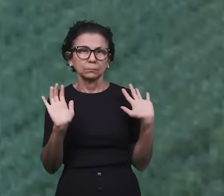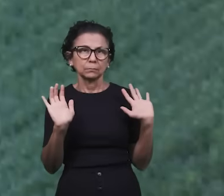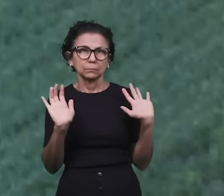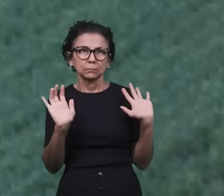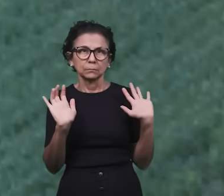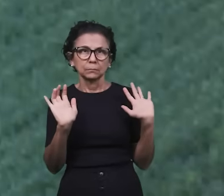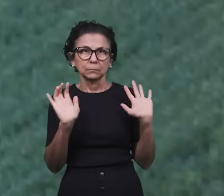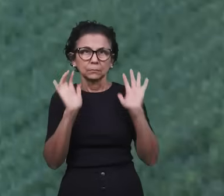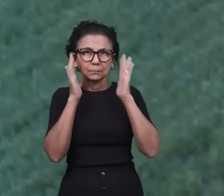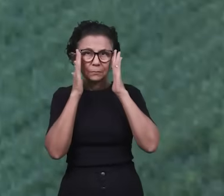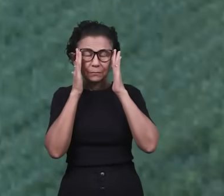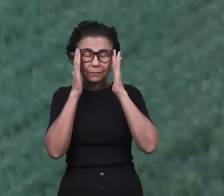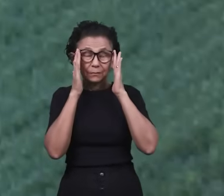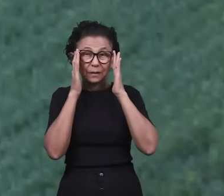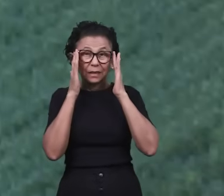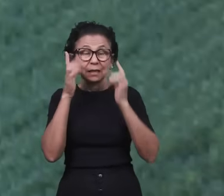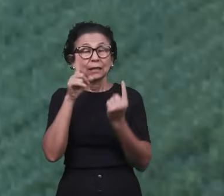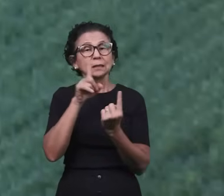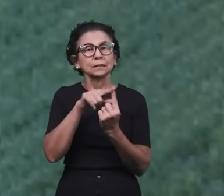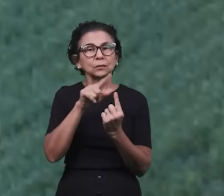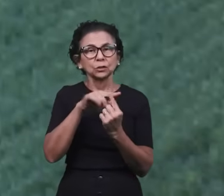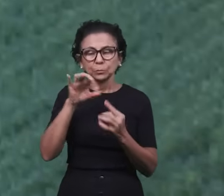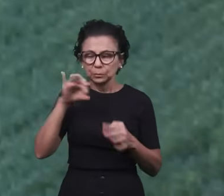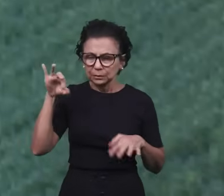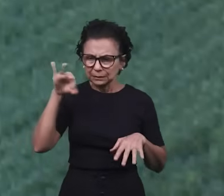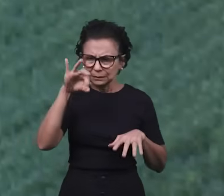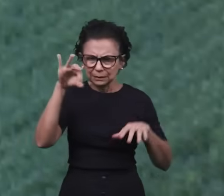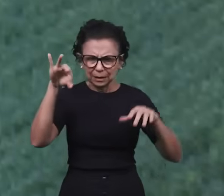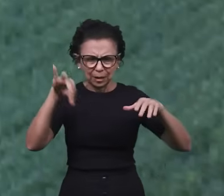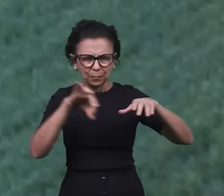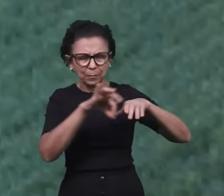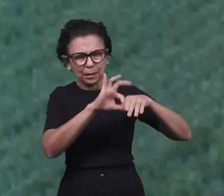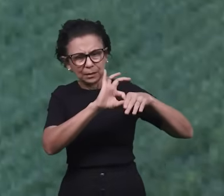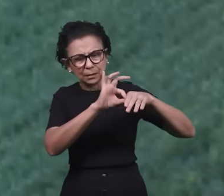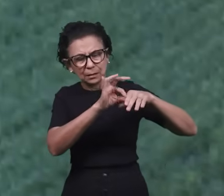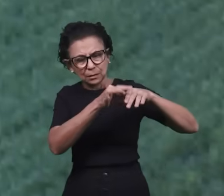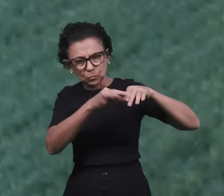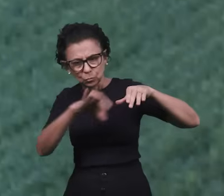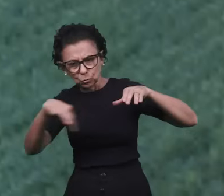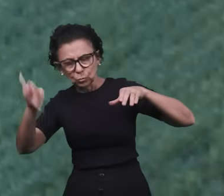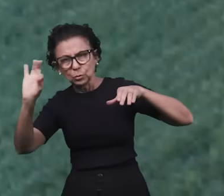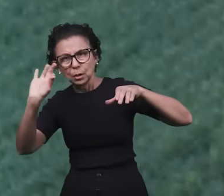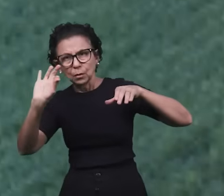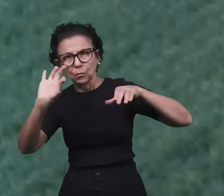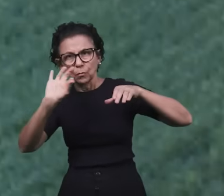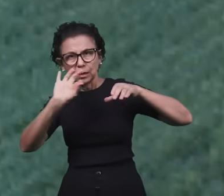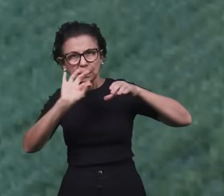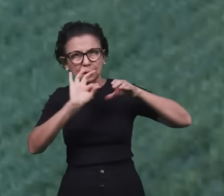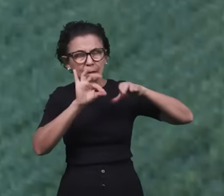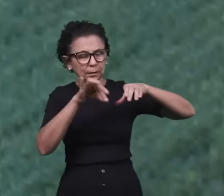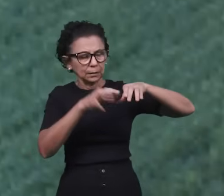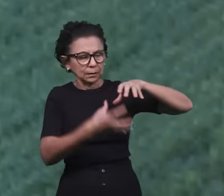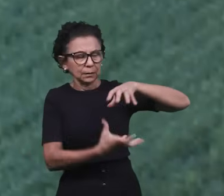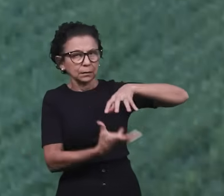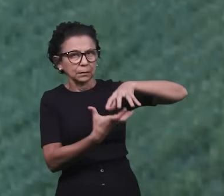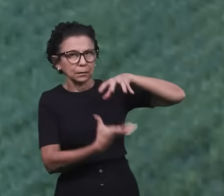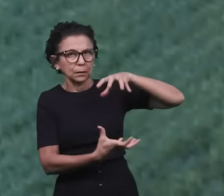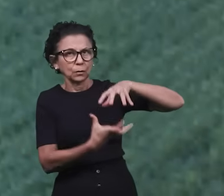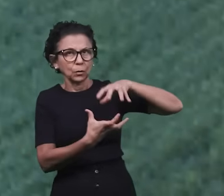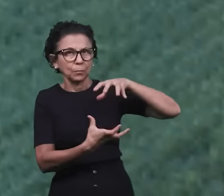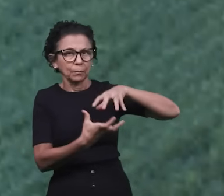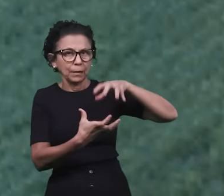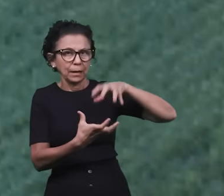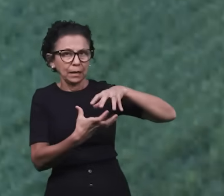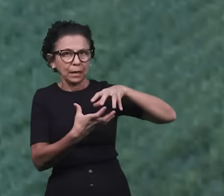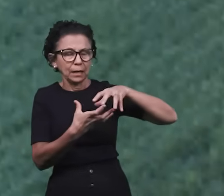guardiãs. Ela já tem veneno, já tem ferrão, tá? Ela já nasce com ferrão em si, mas para o veneno não. Né?